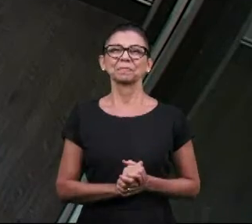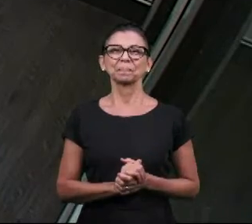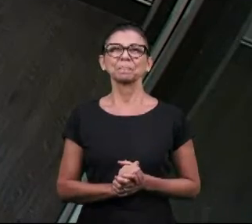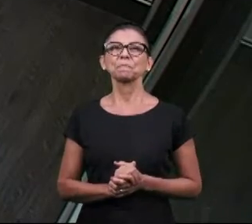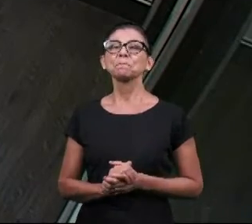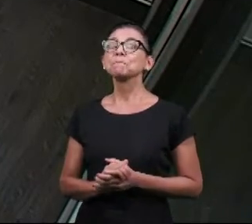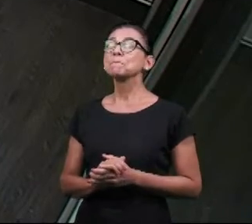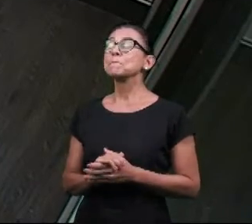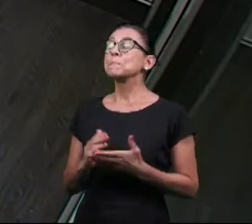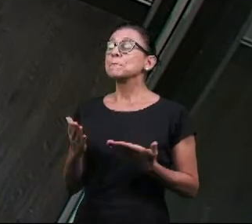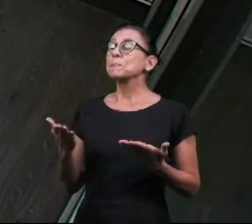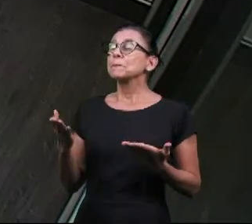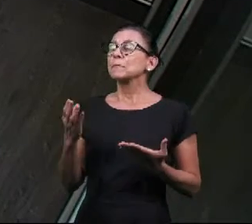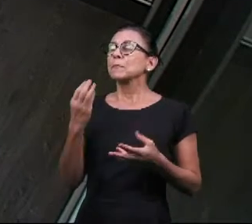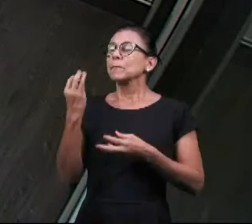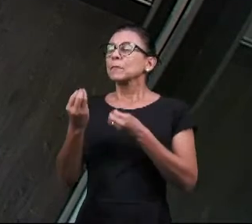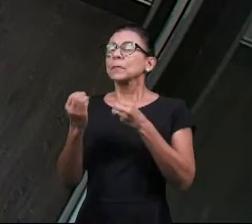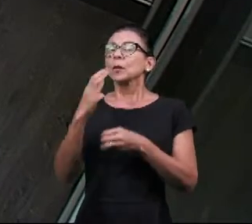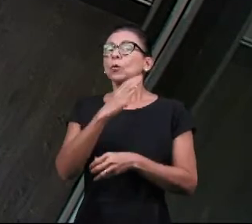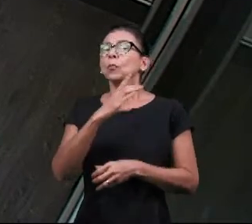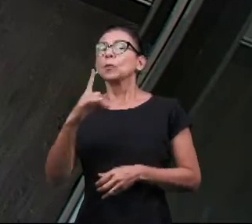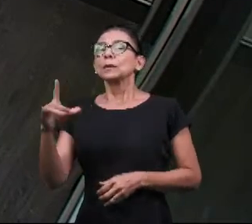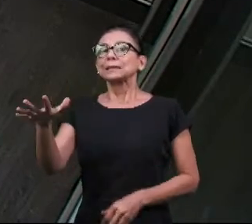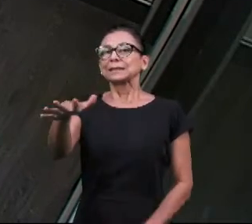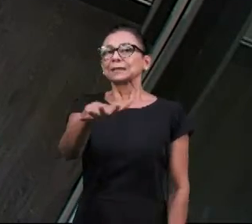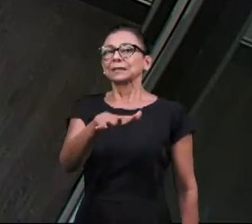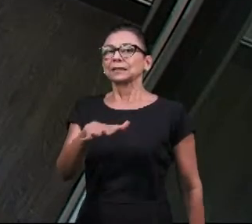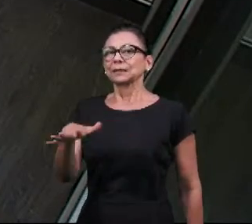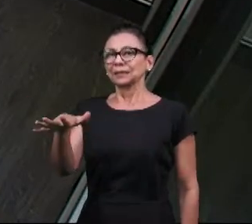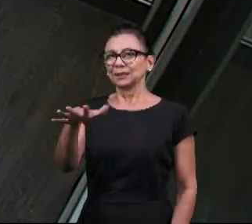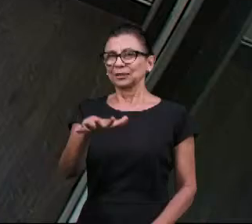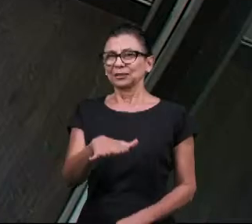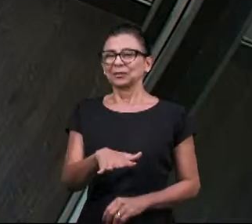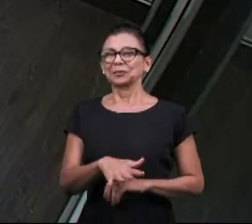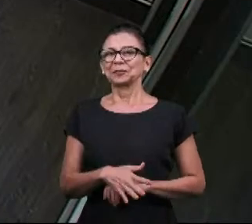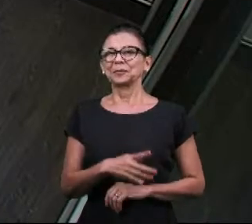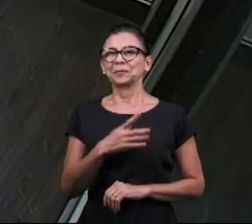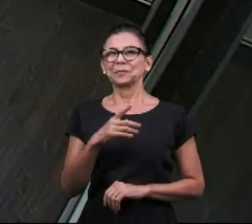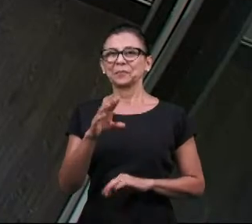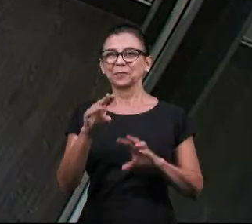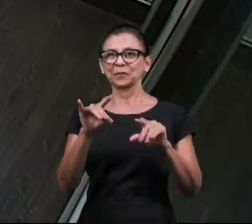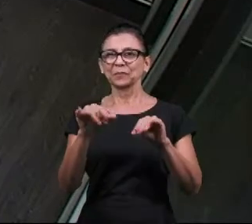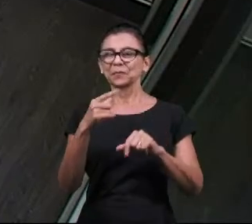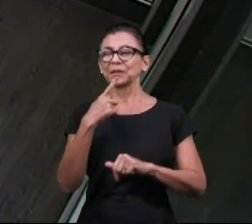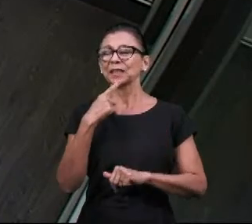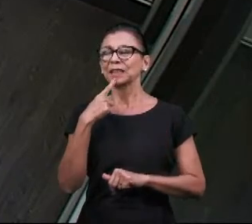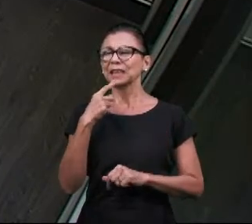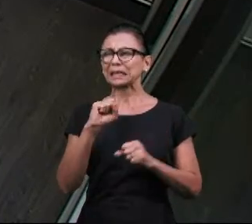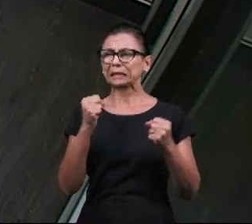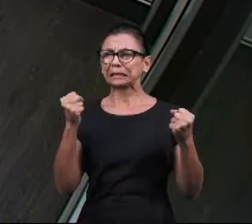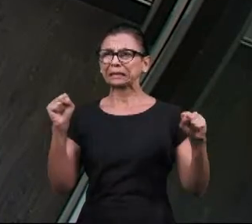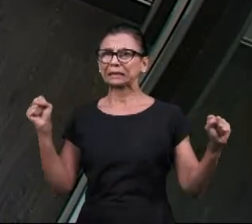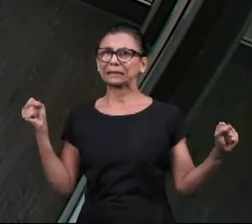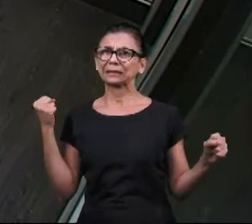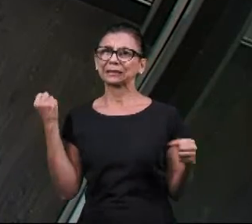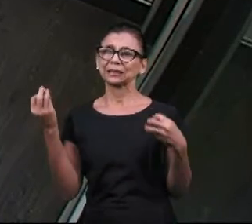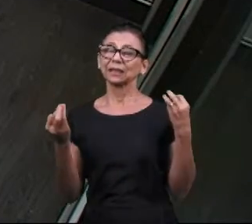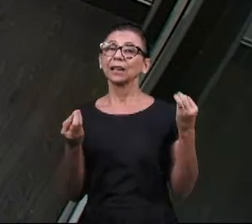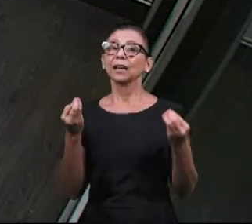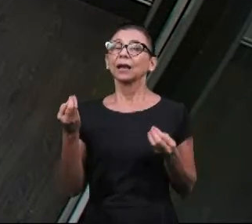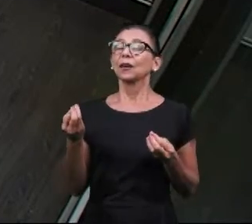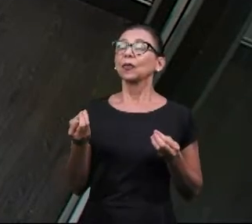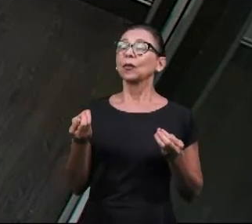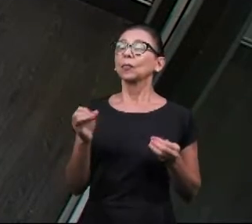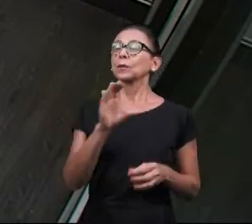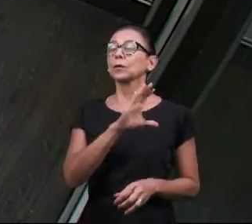como é que é coordenar essa região da Grande Terra Vermelha, que é um lugar enorme, pastor? Como é que tá ali? Como é que é